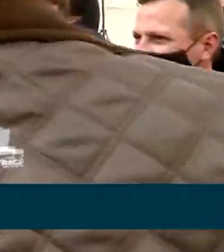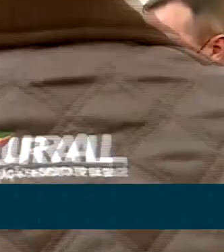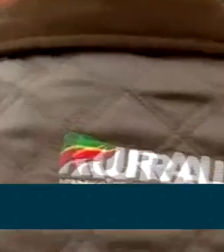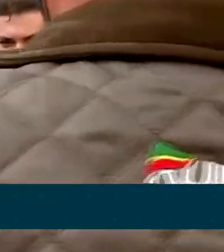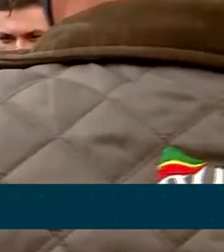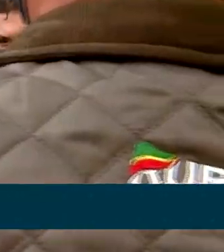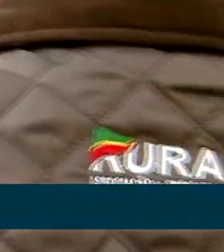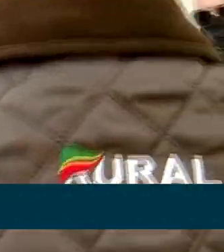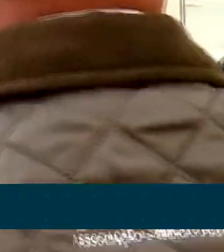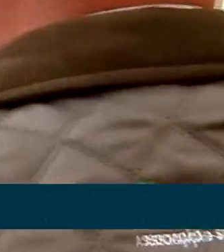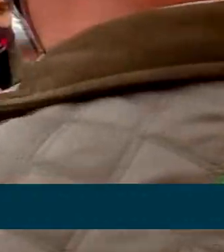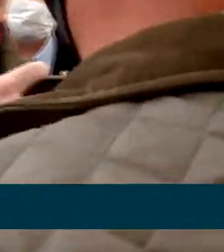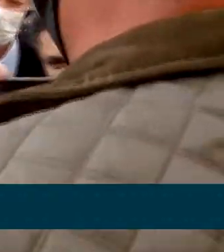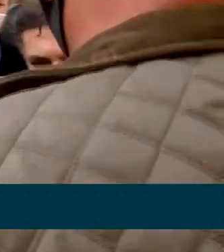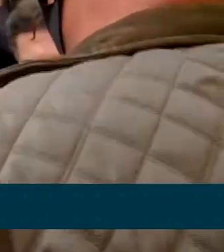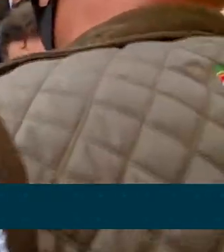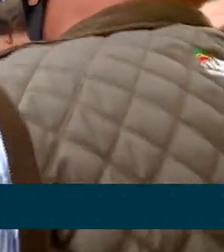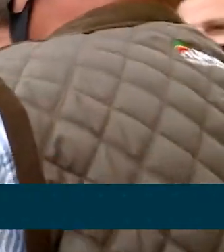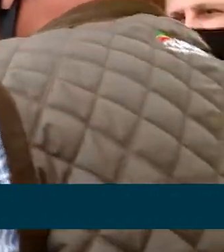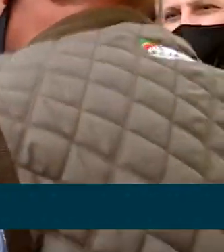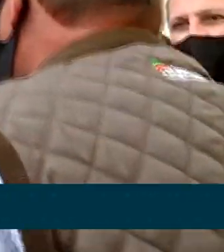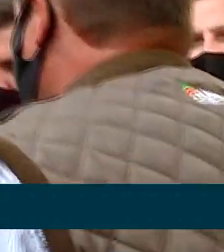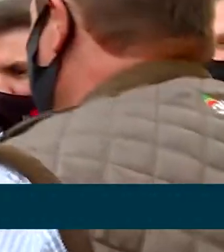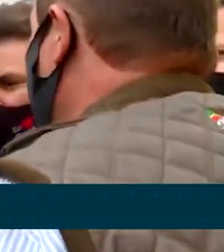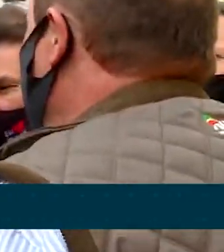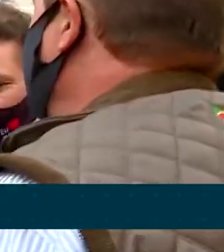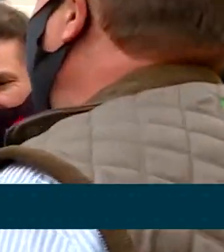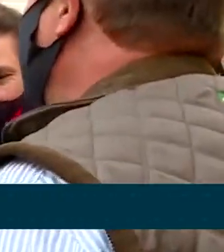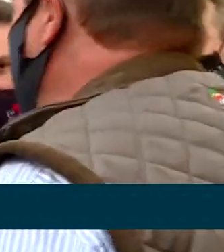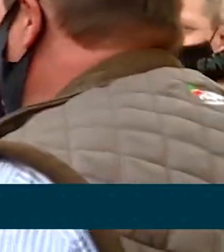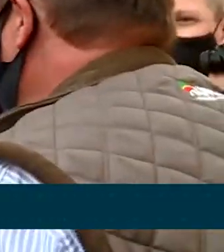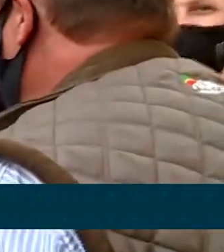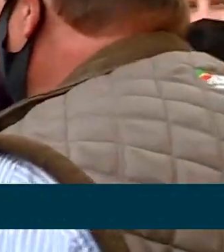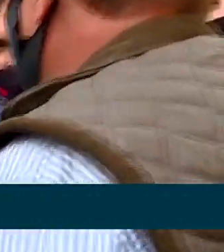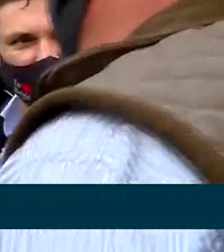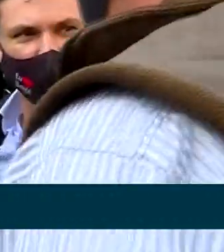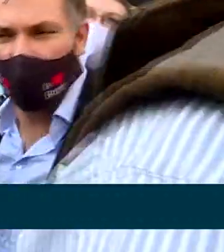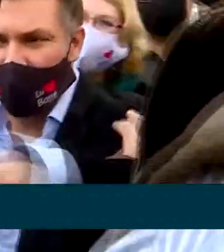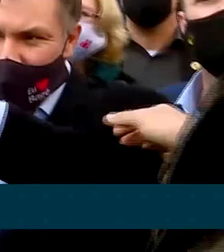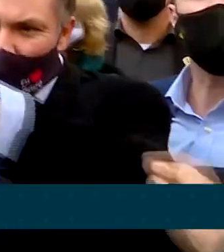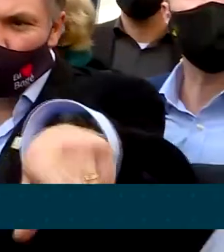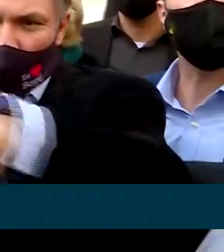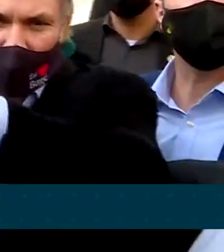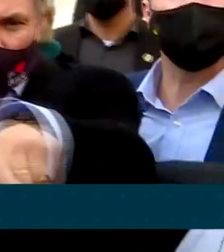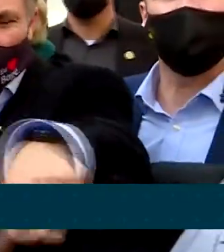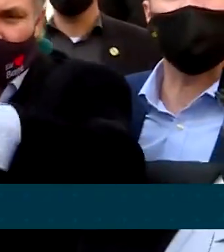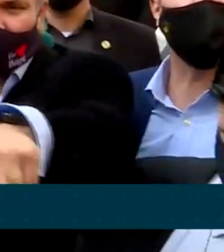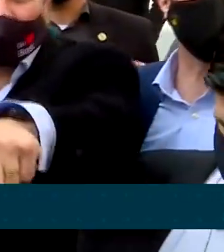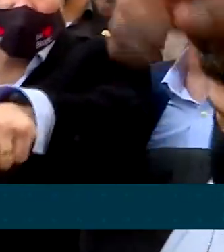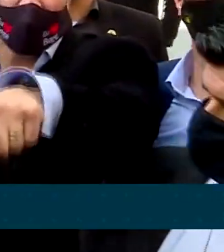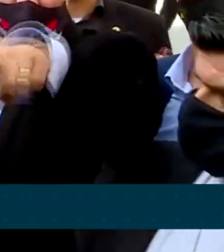Quando o senhor é candidato? Esse é o homem que me ajudou no evento do Lula.